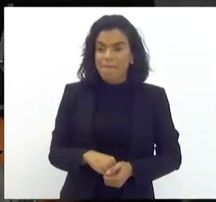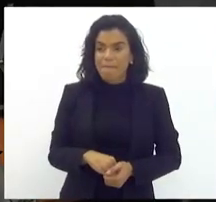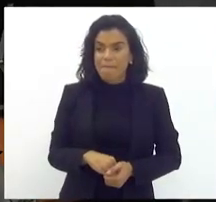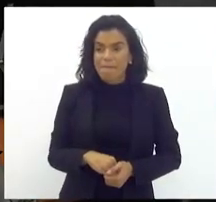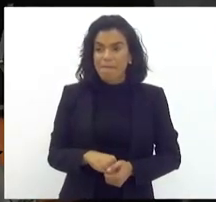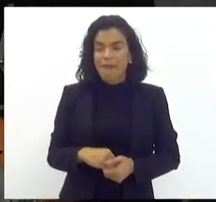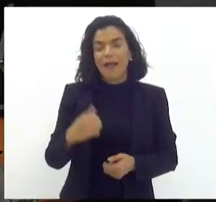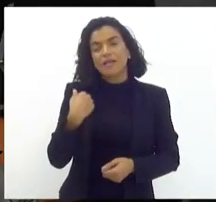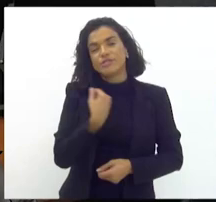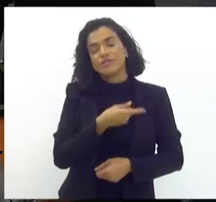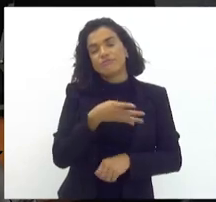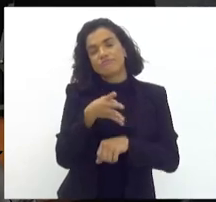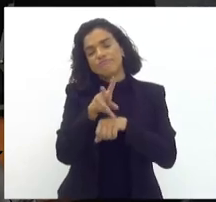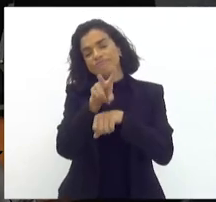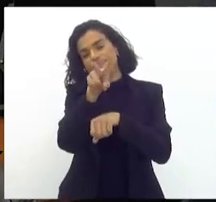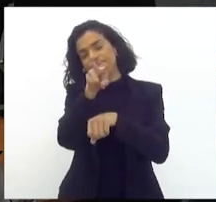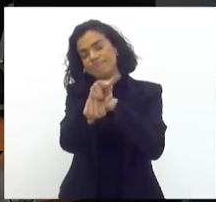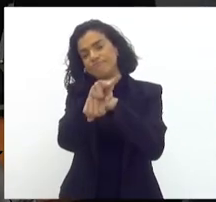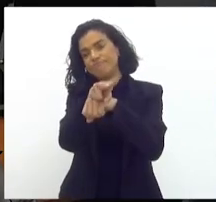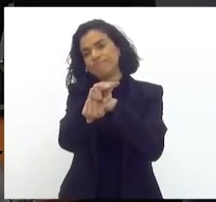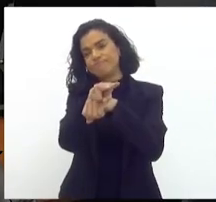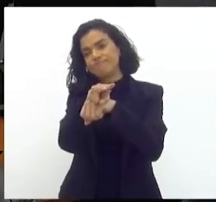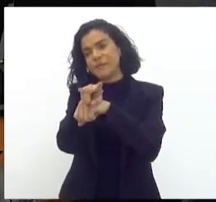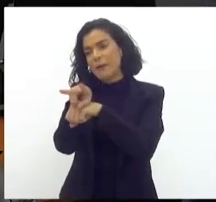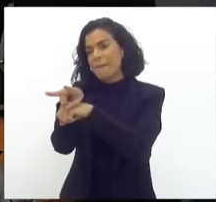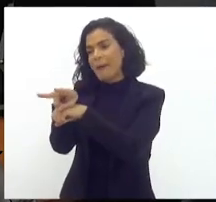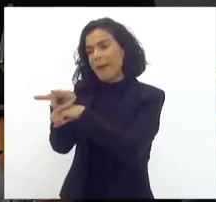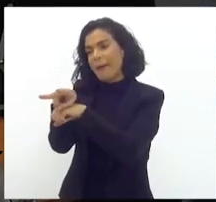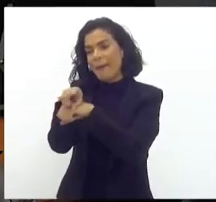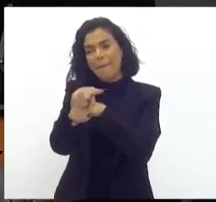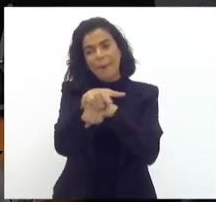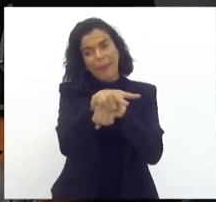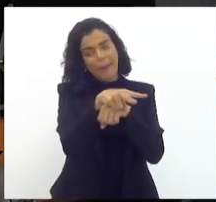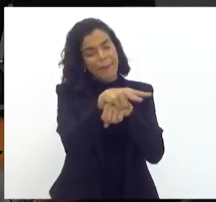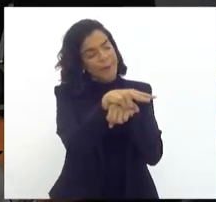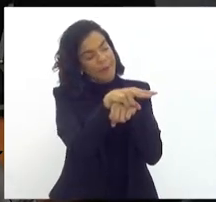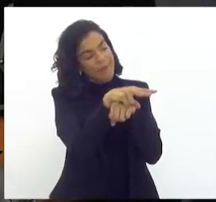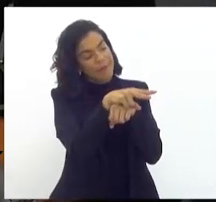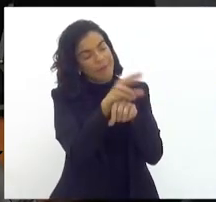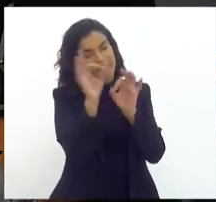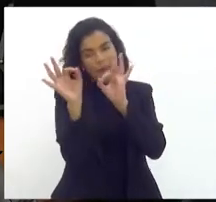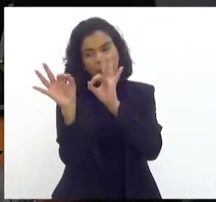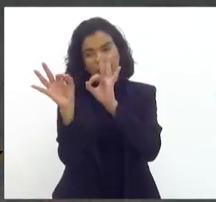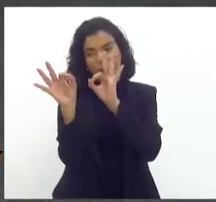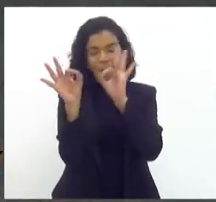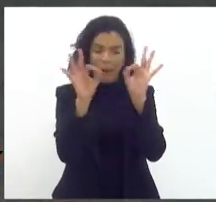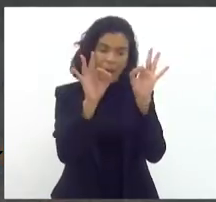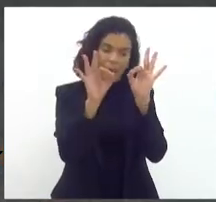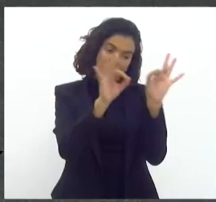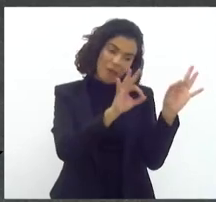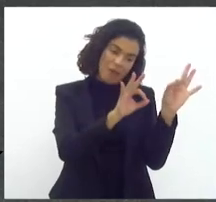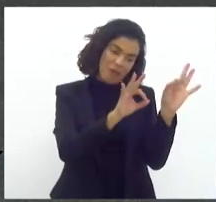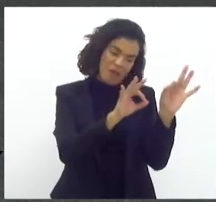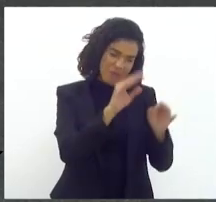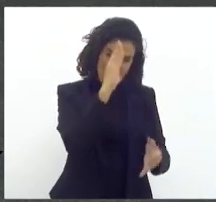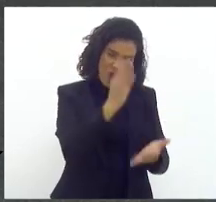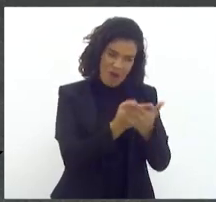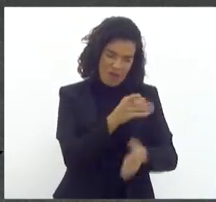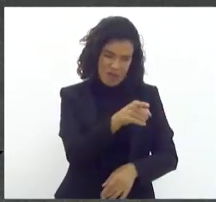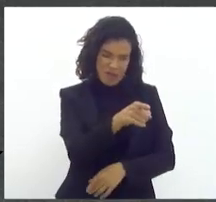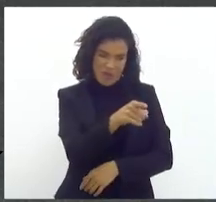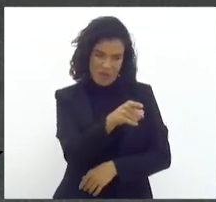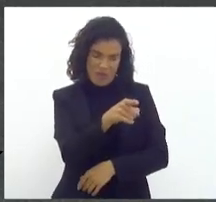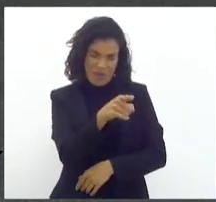a gente fica prestando atenção e ouvindo determinadas coisas a gente fica às vezes até sem desacreditando